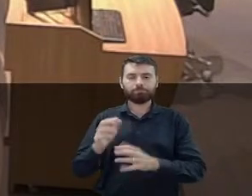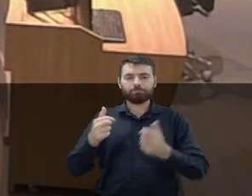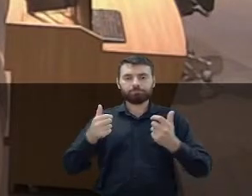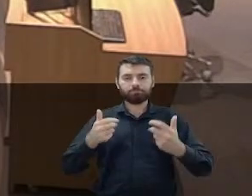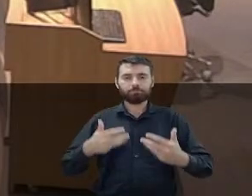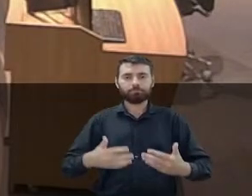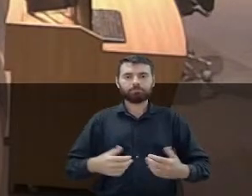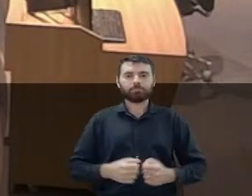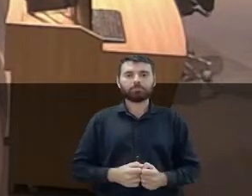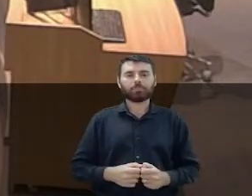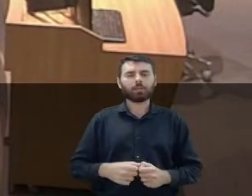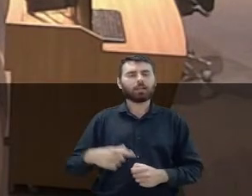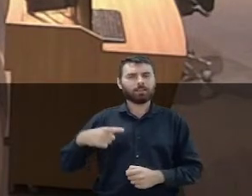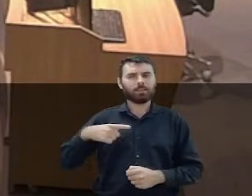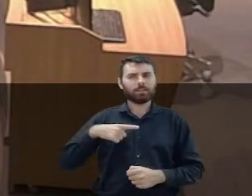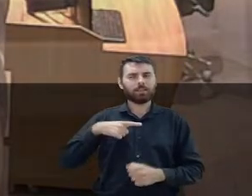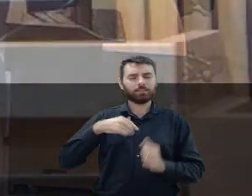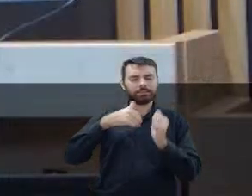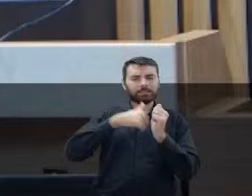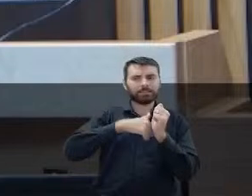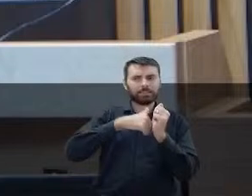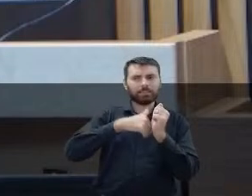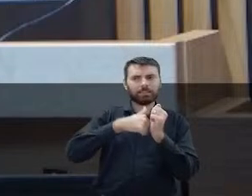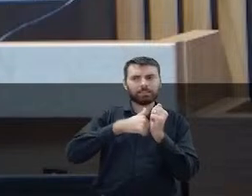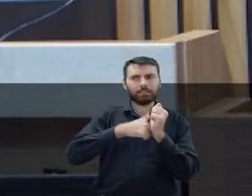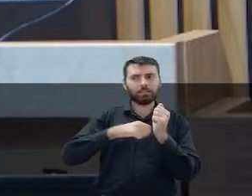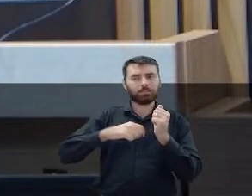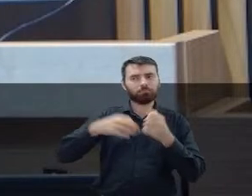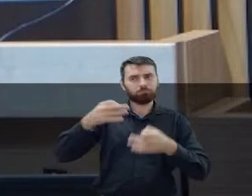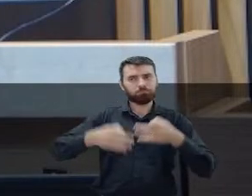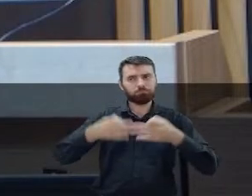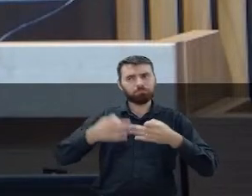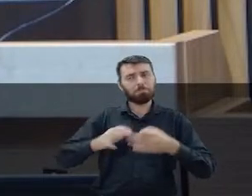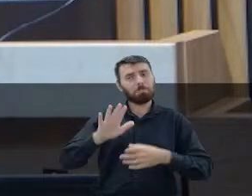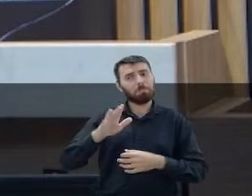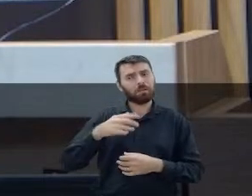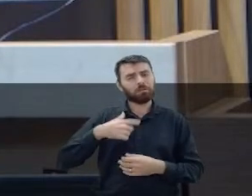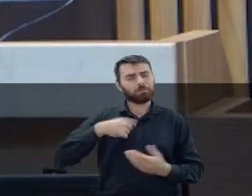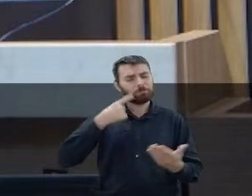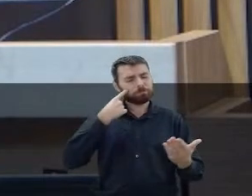marcado segredo de justiça, mas eu não vejo discussão alguma aqui que envolva